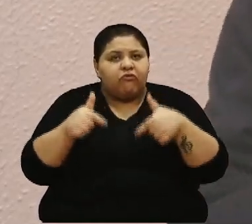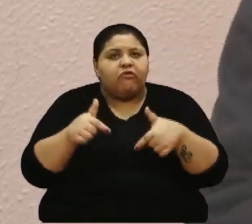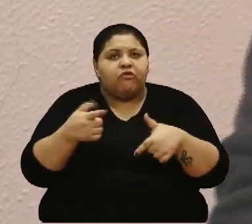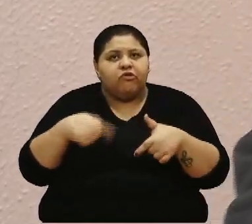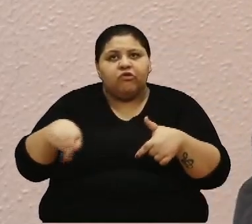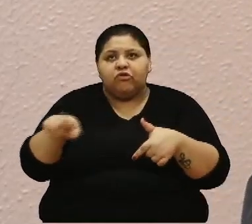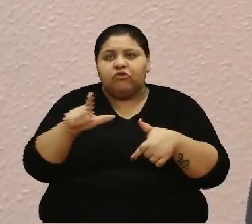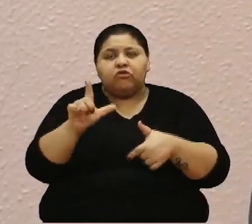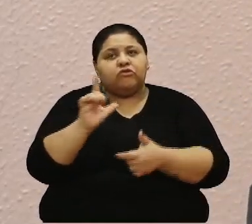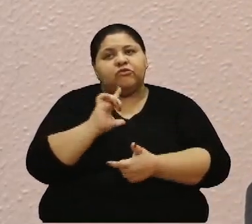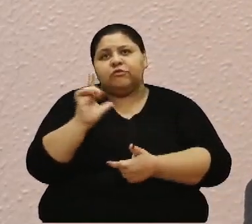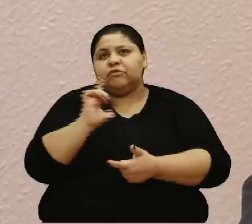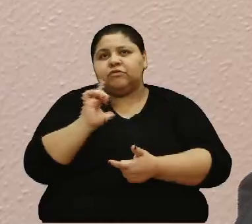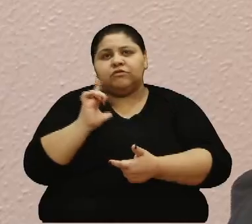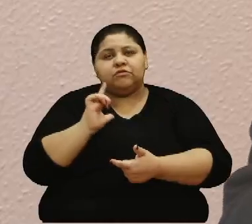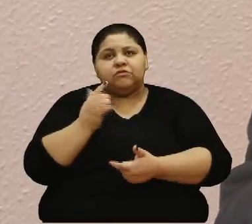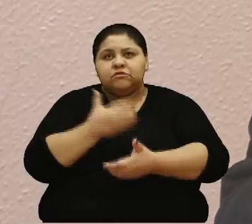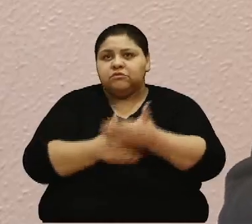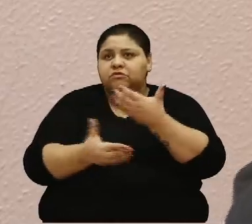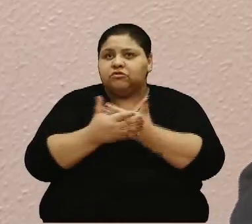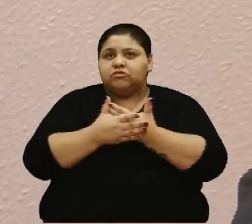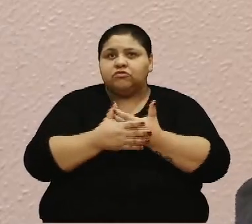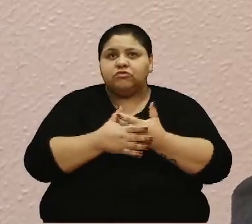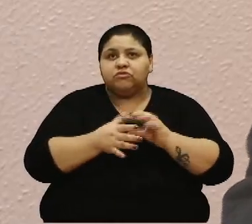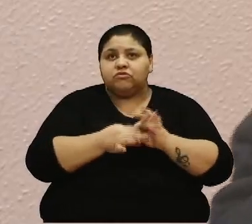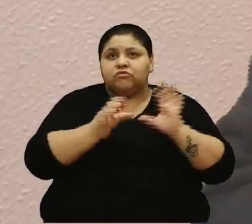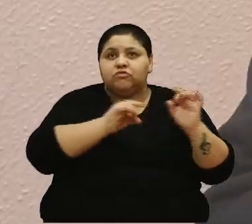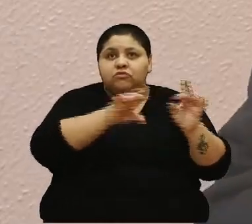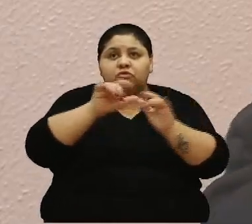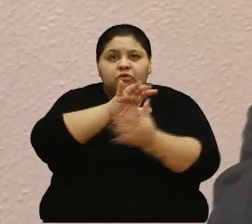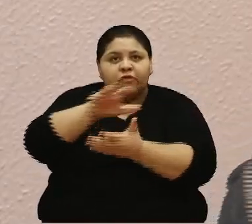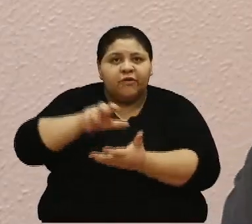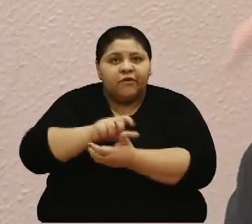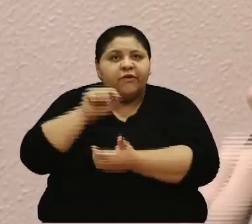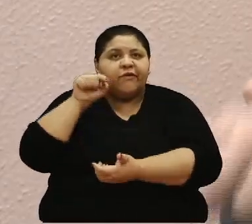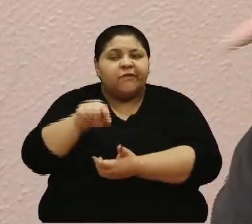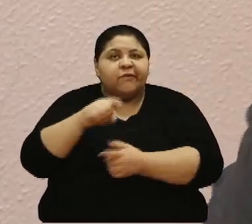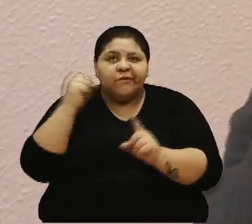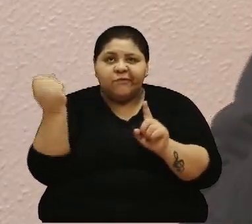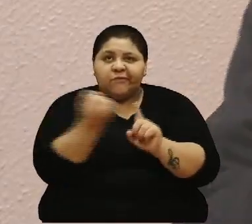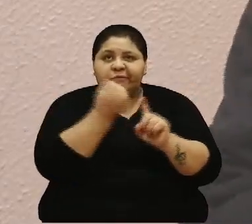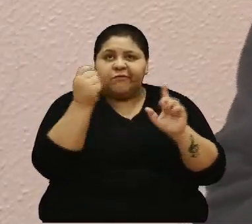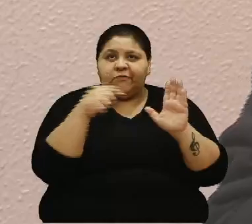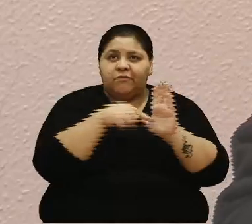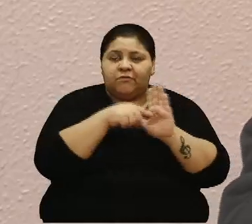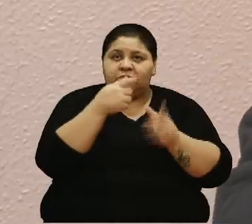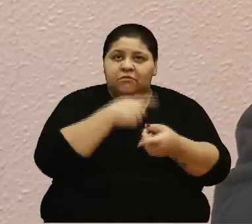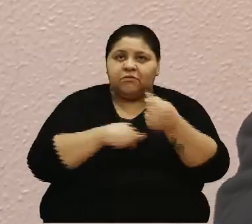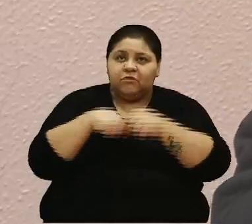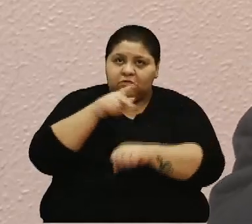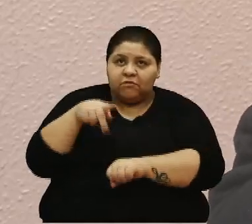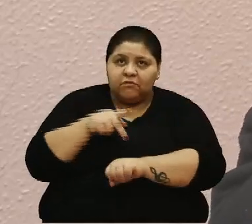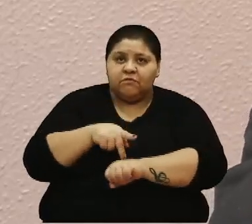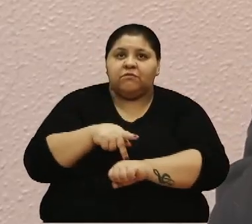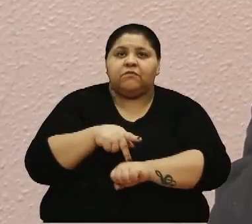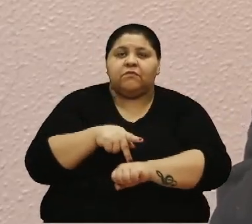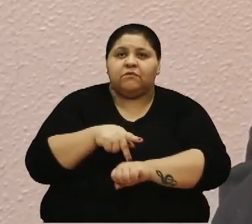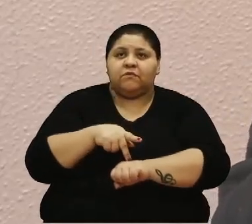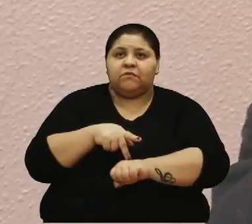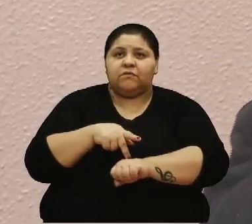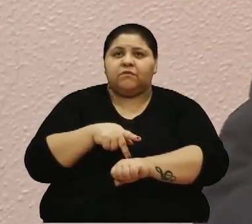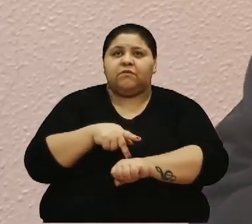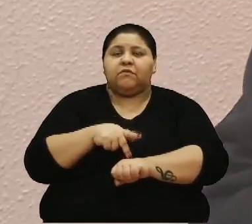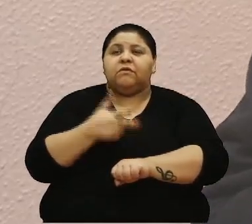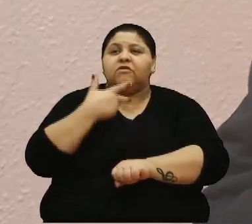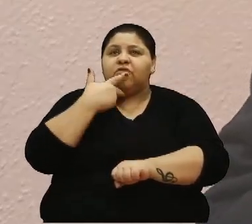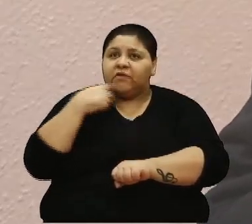não vamos mais ter todo o livre comércio que nós temos com o mundo. E isso vai impactar negativamente a economia do país. Importa ou não importa falar